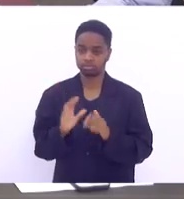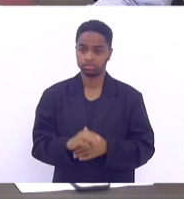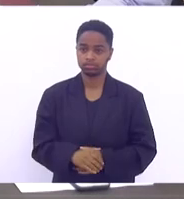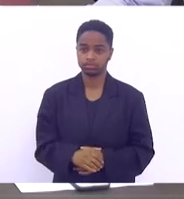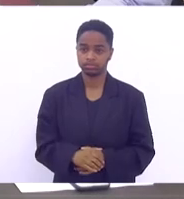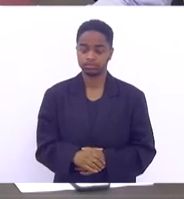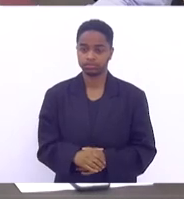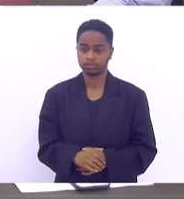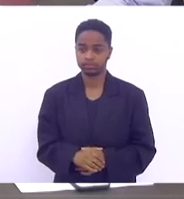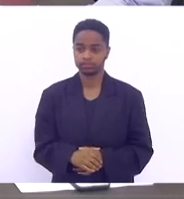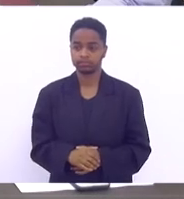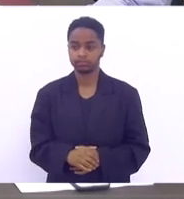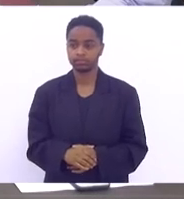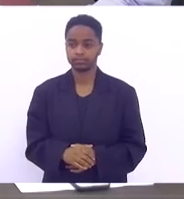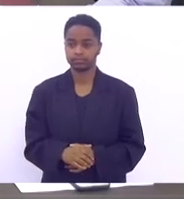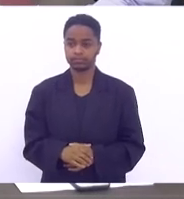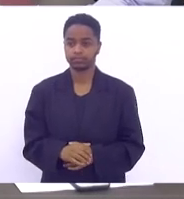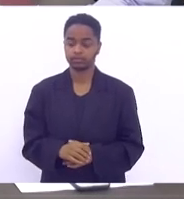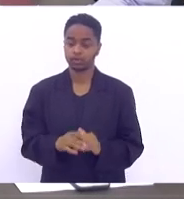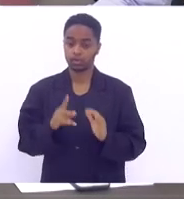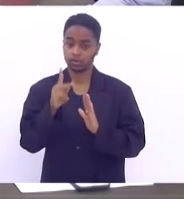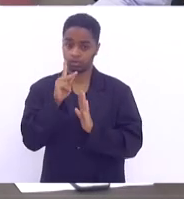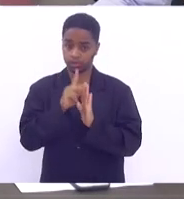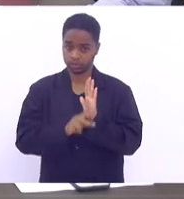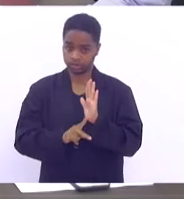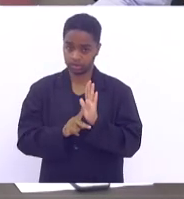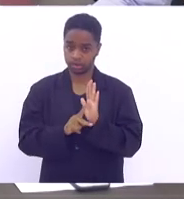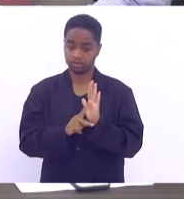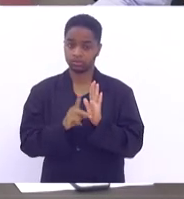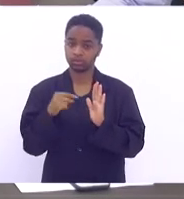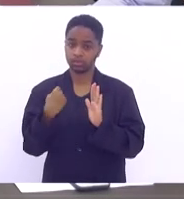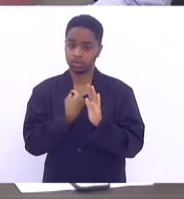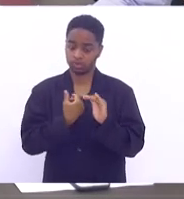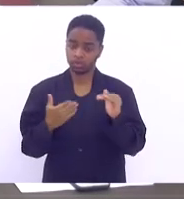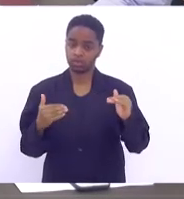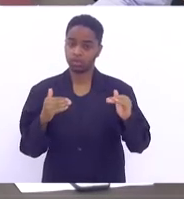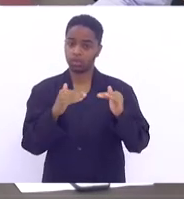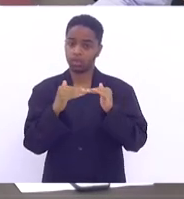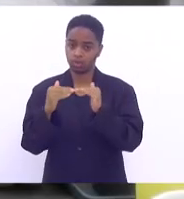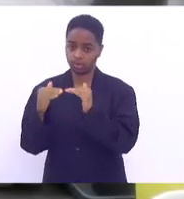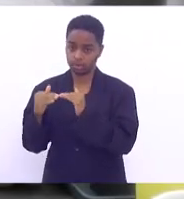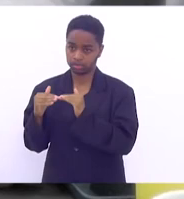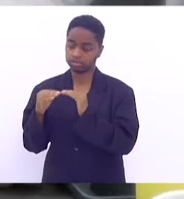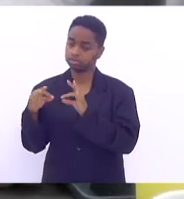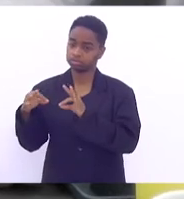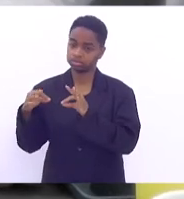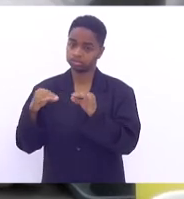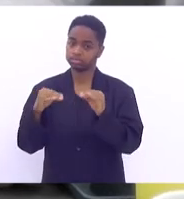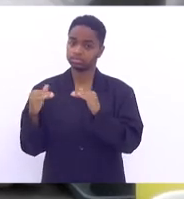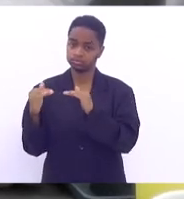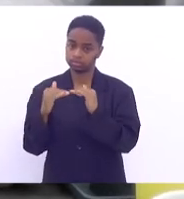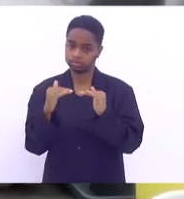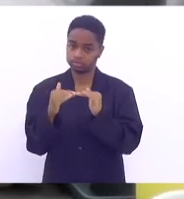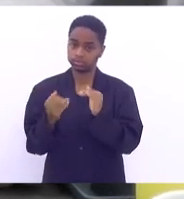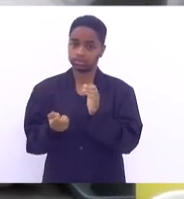O projeto, no mérito, todos nós concordamos, não é? Que essa criação da GRAM é